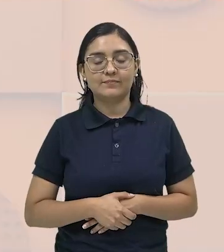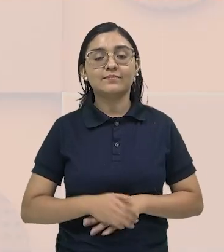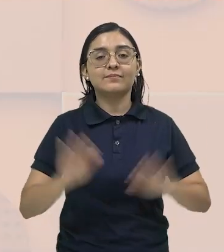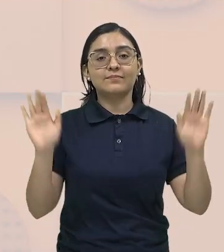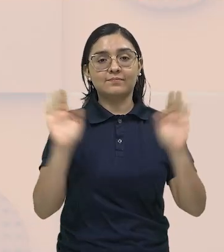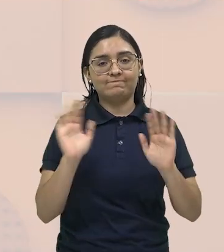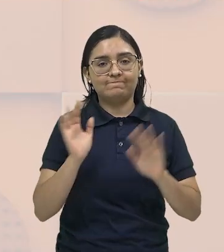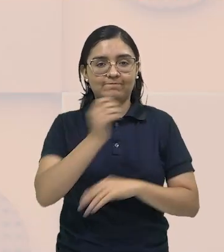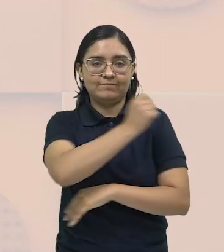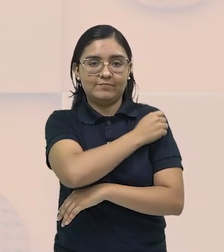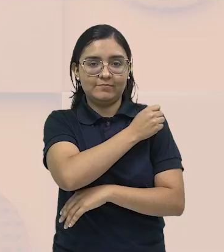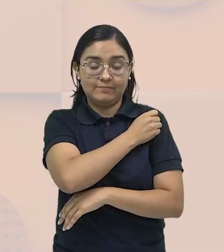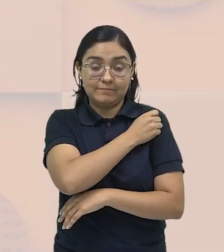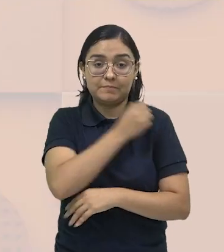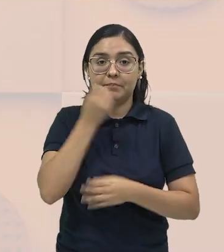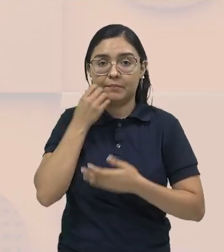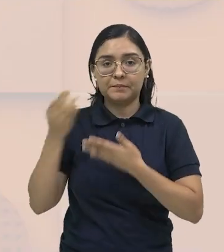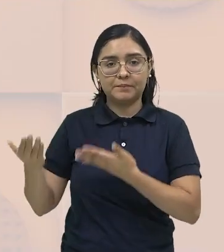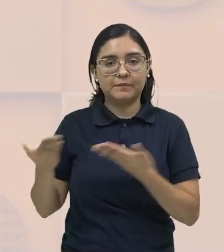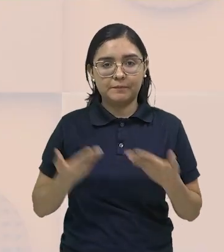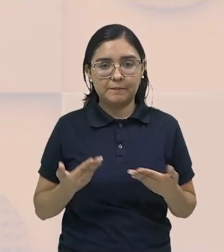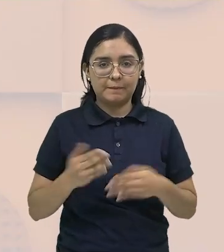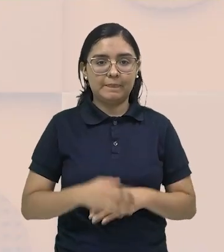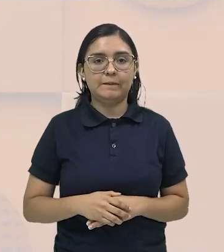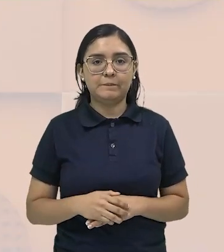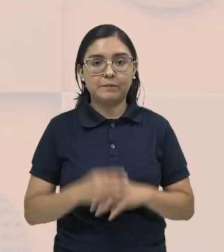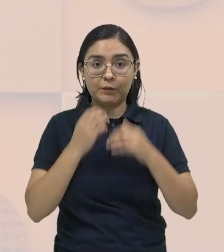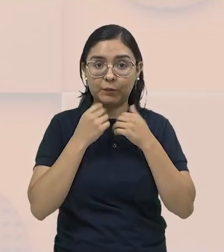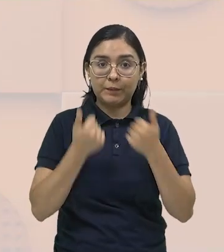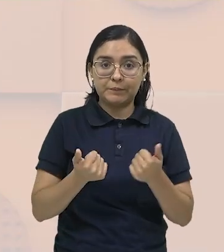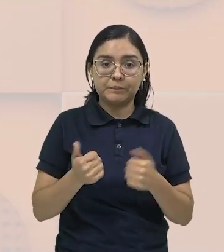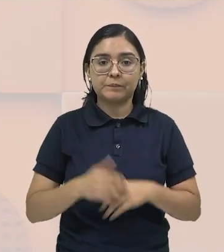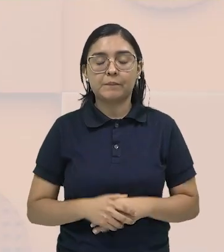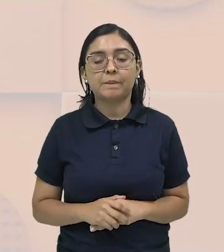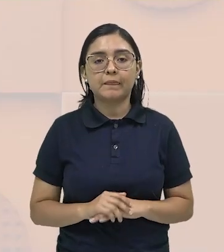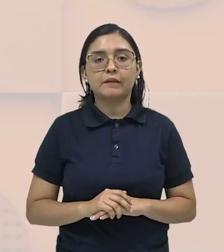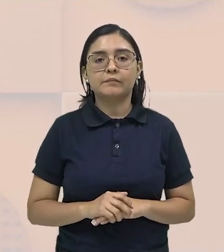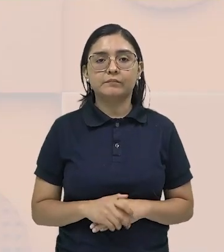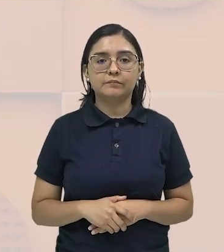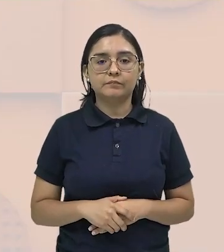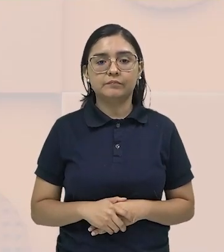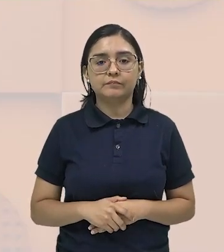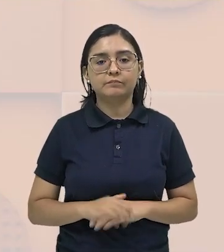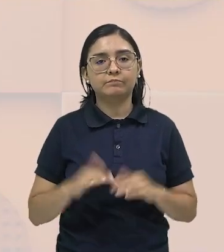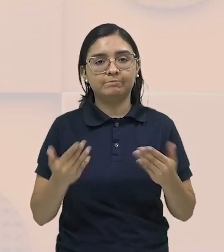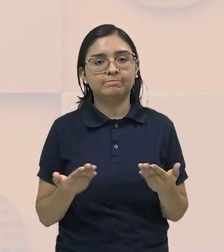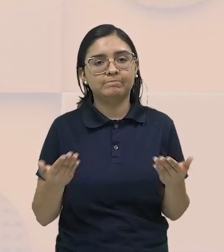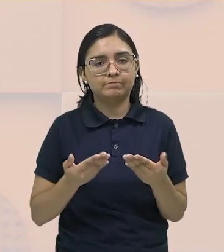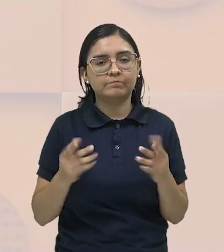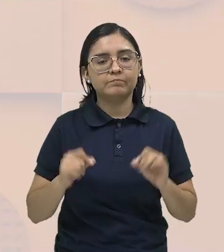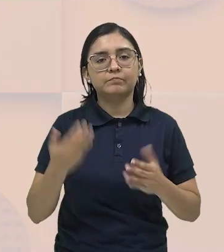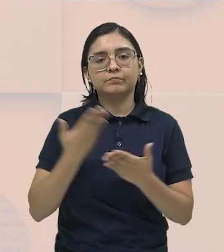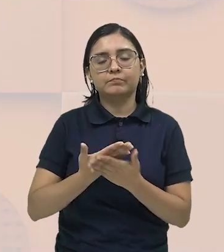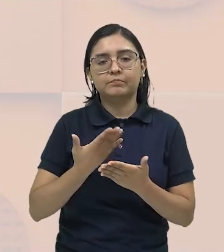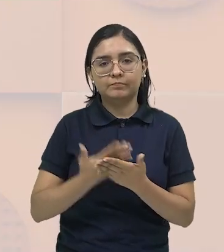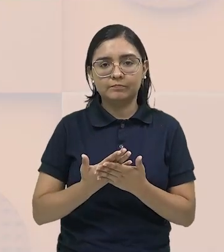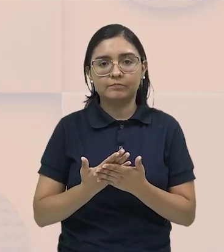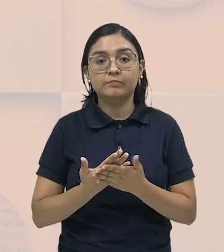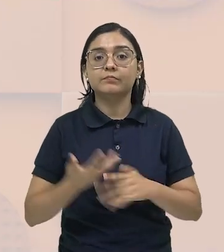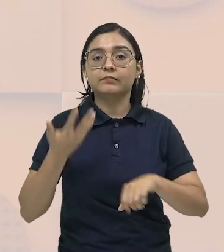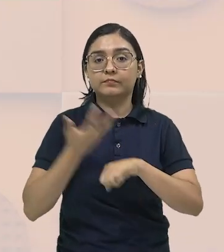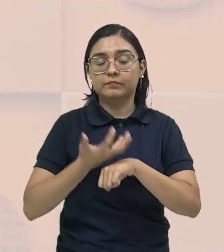Olá, alunos! Seja muito bem-vindo! Tudo bem com você? Hoje estamos aqui, para mais uma aula deste que é o